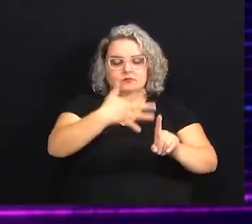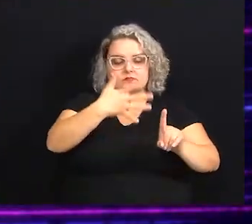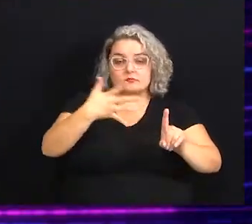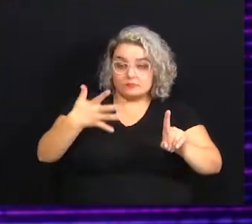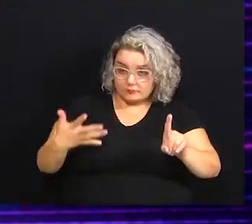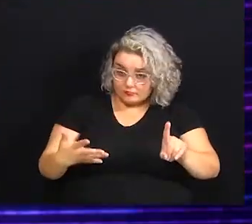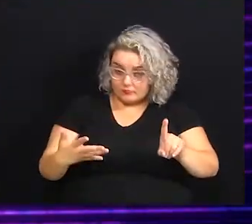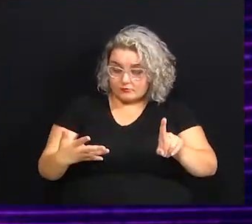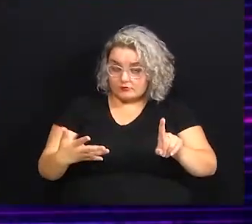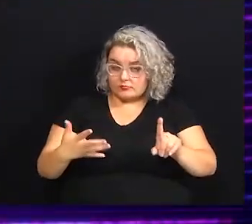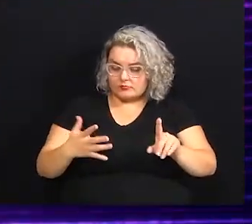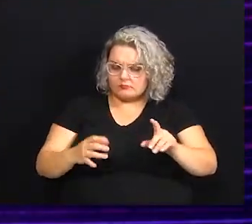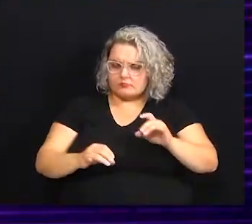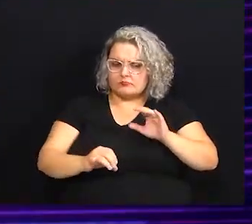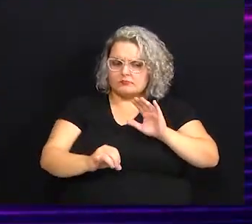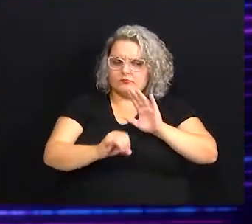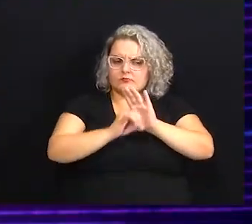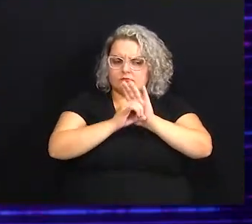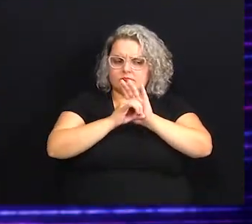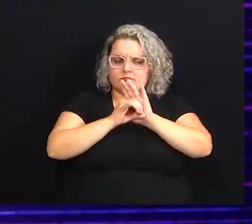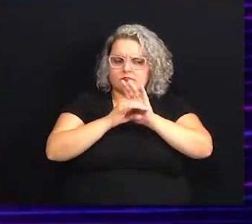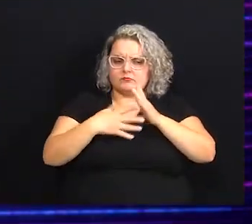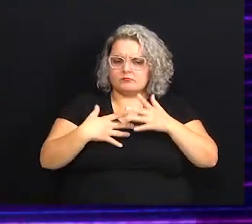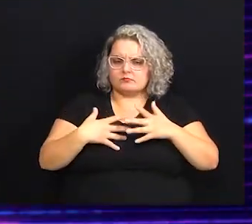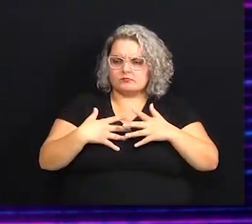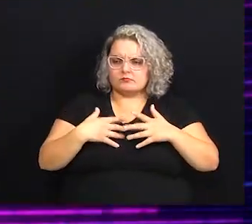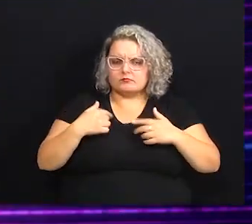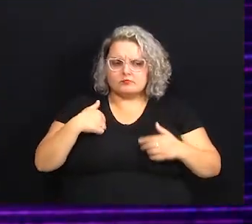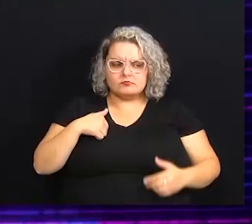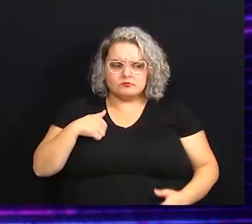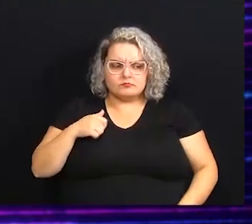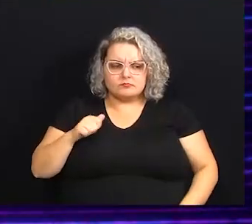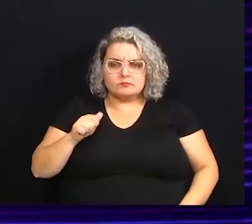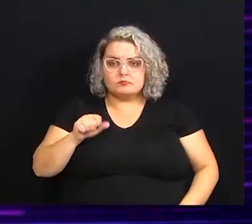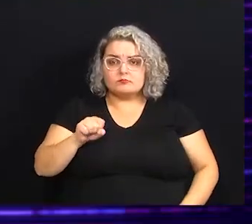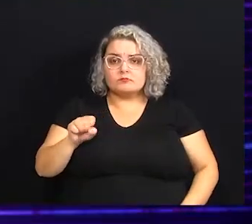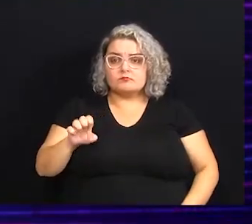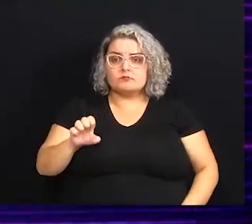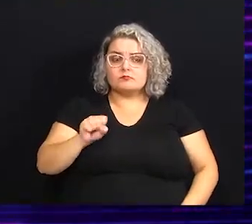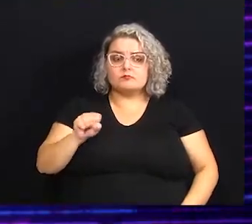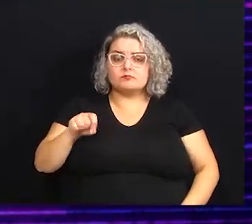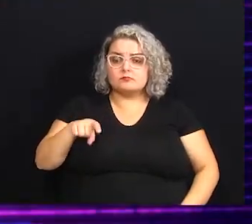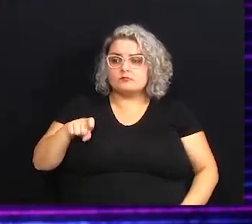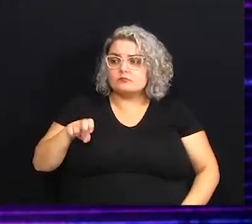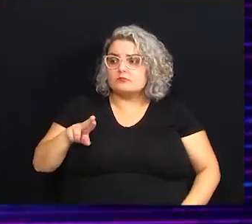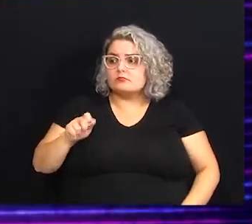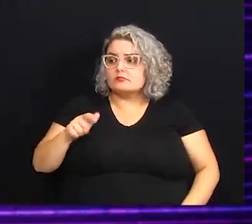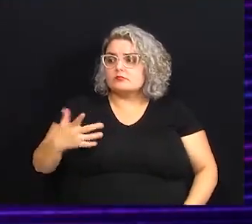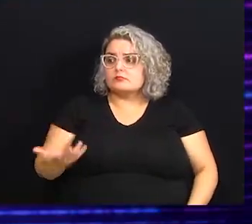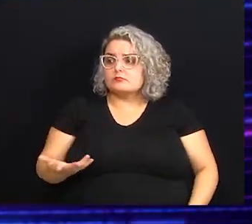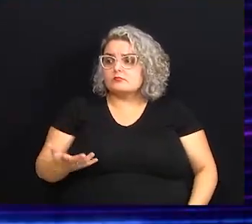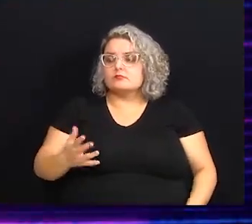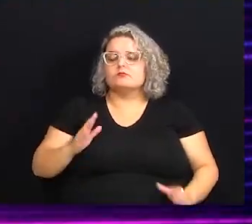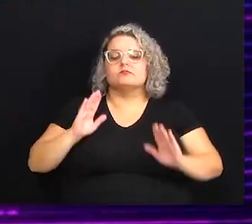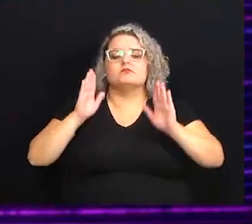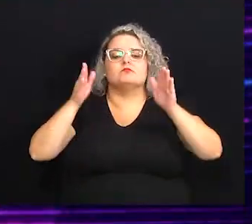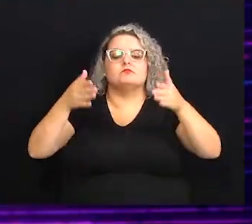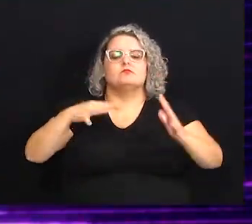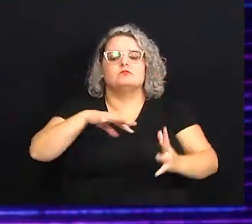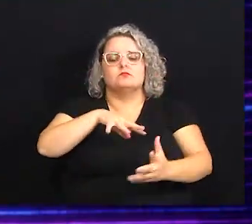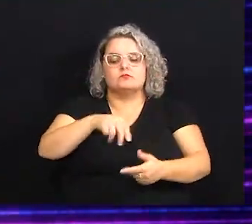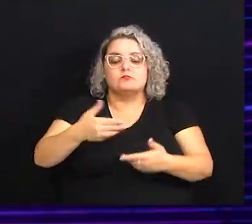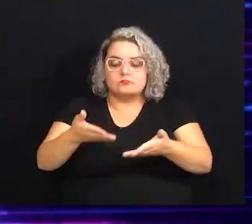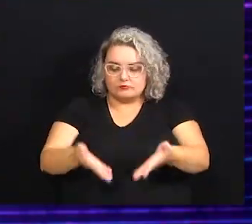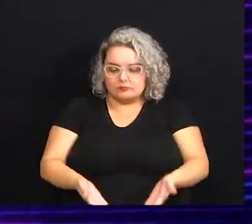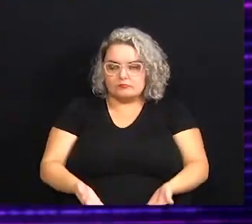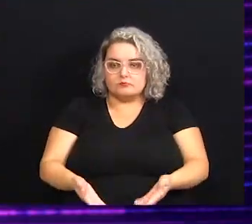LGBT e se identificar como assexual. E aí ela descobre um pouco do universo assexual. Então, o